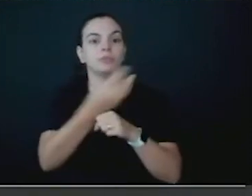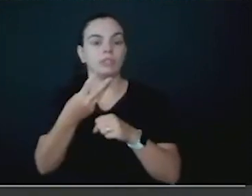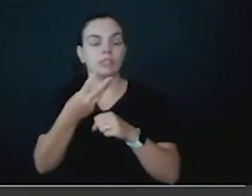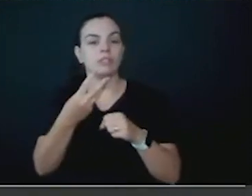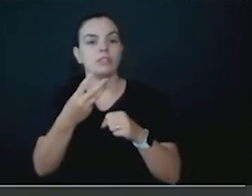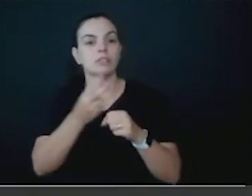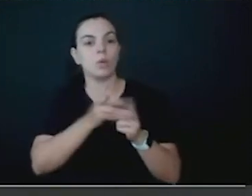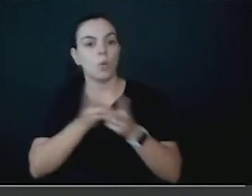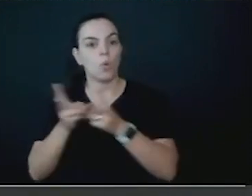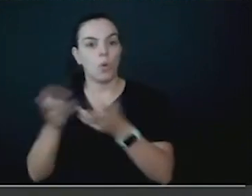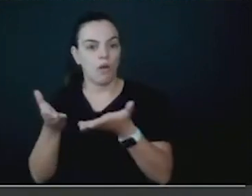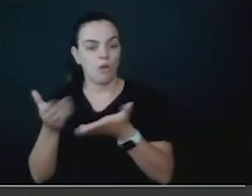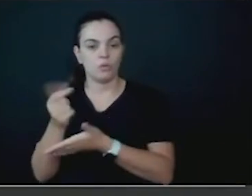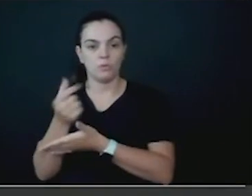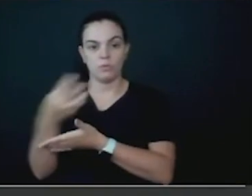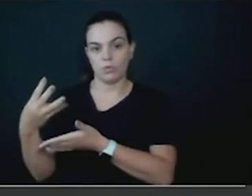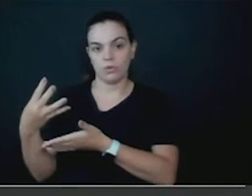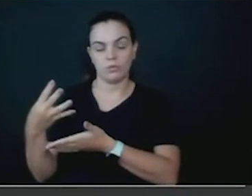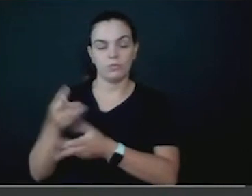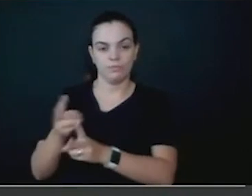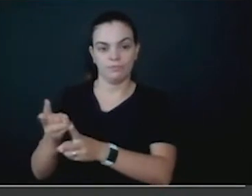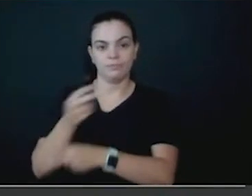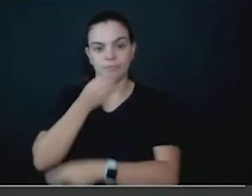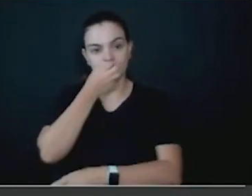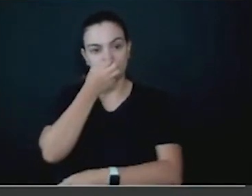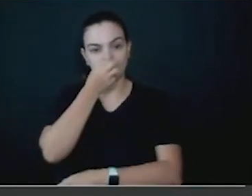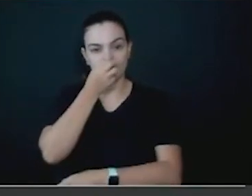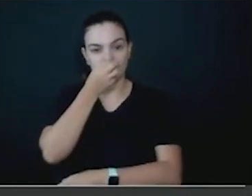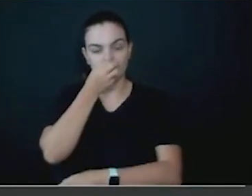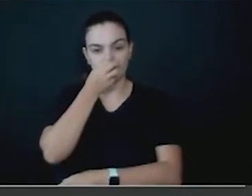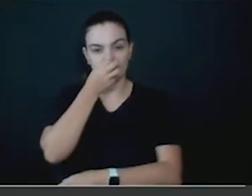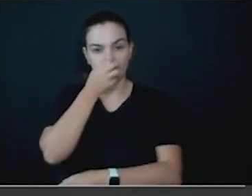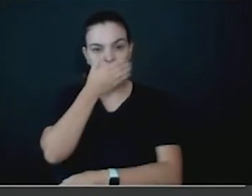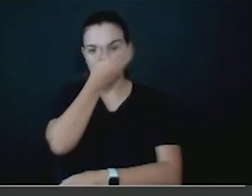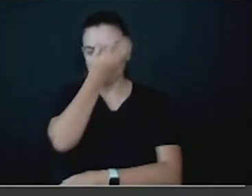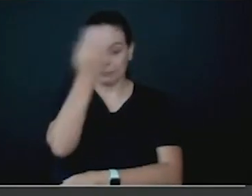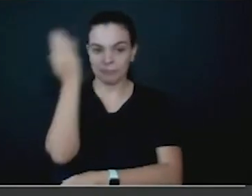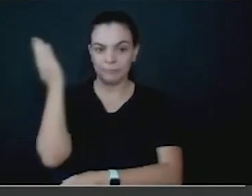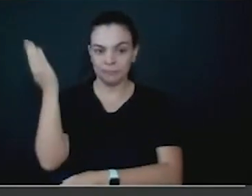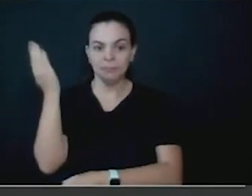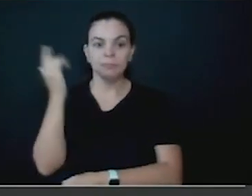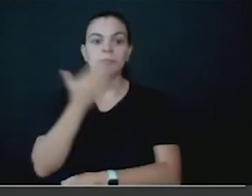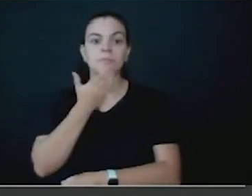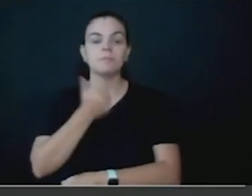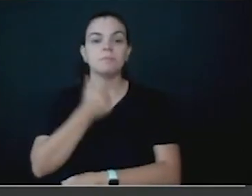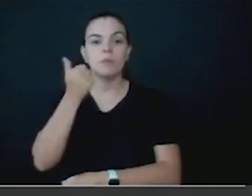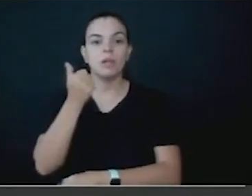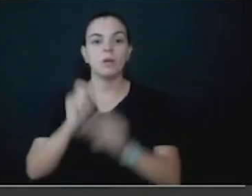Aí. No próximo objetivo, a gente fala da ampliação da oferta de opções de